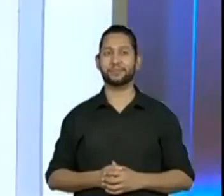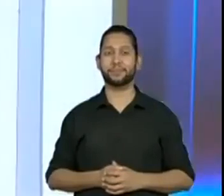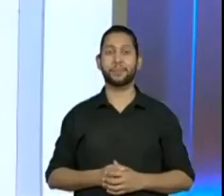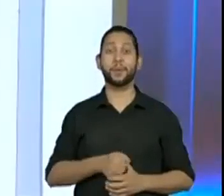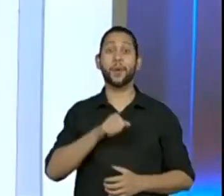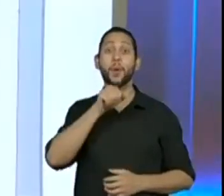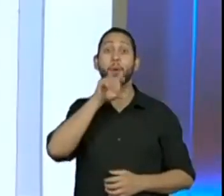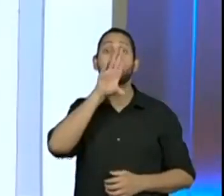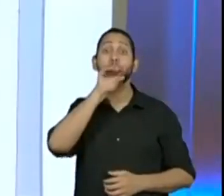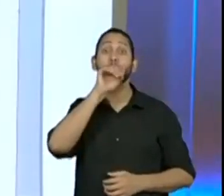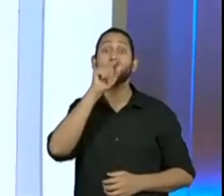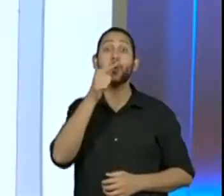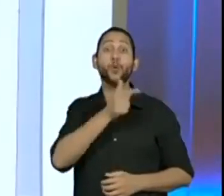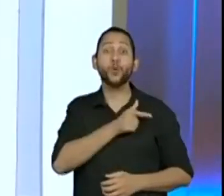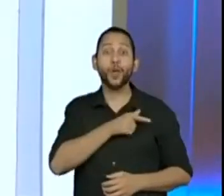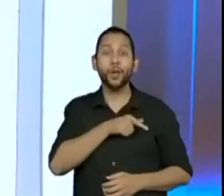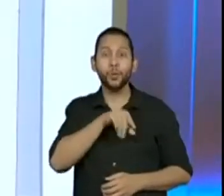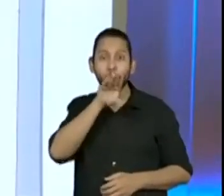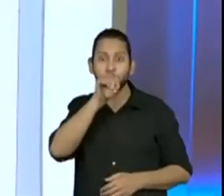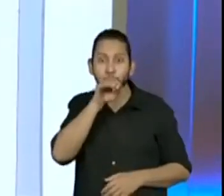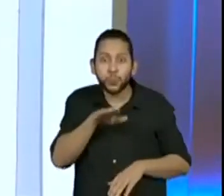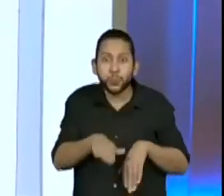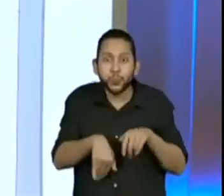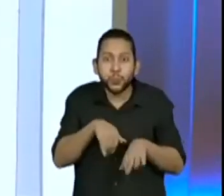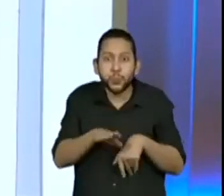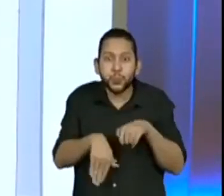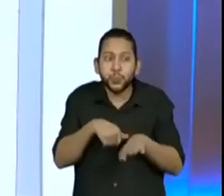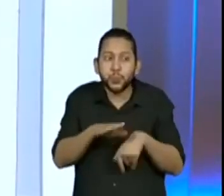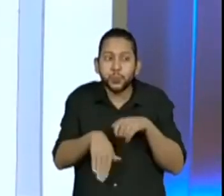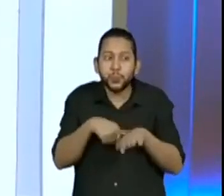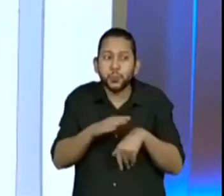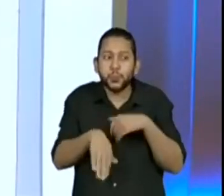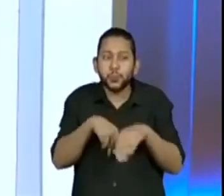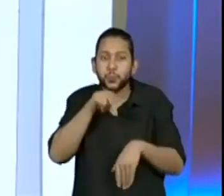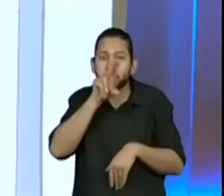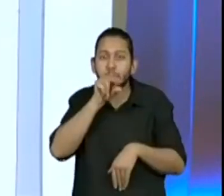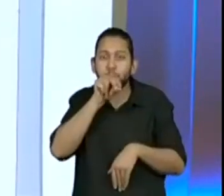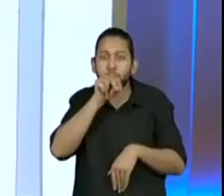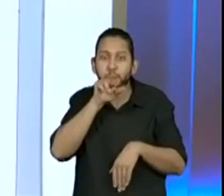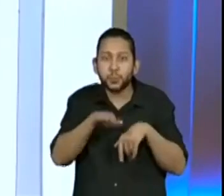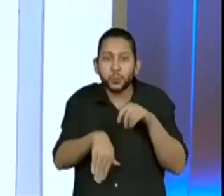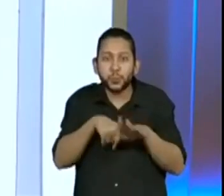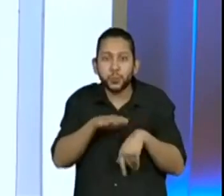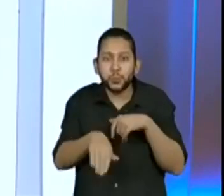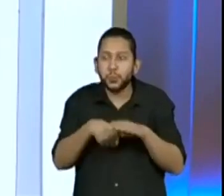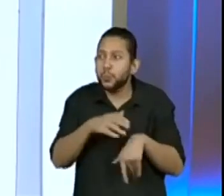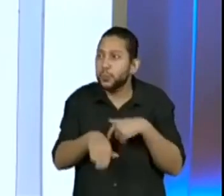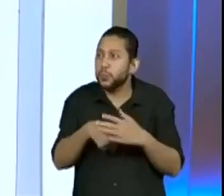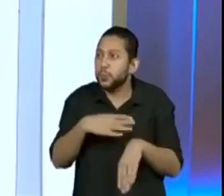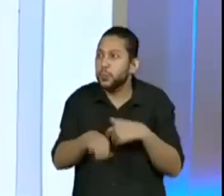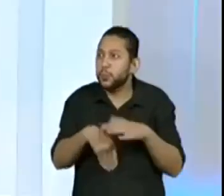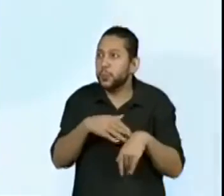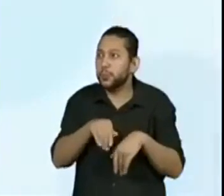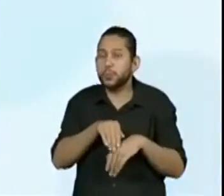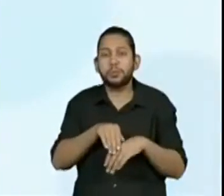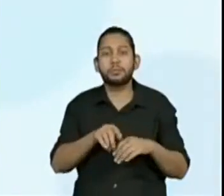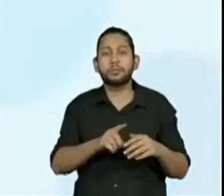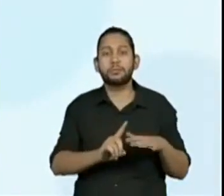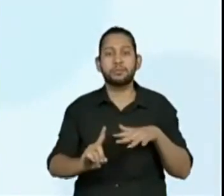Patinho Feio, a professora Tatiana. A professora Cláudia disse A Bela e a Fera.